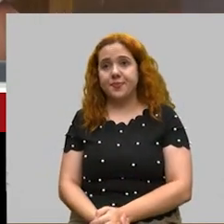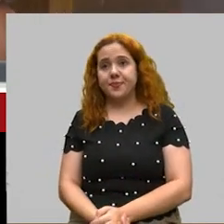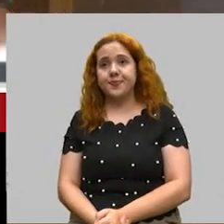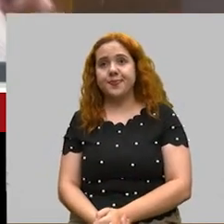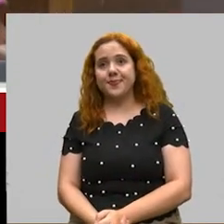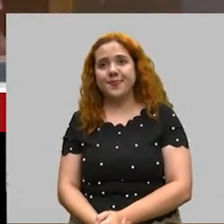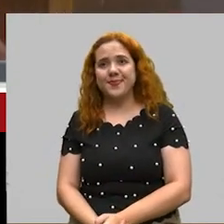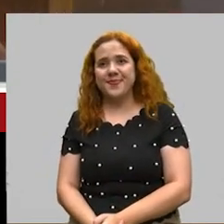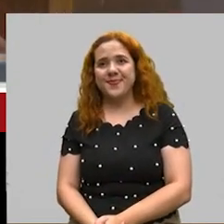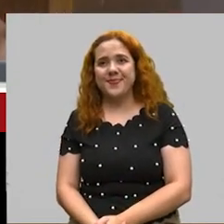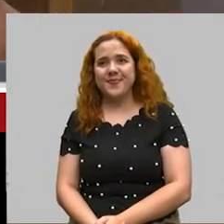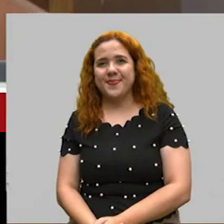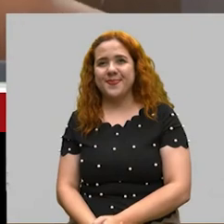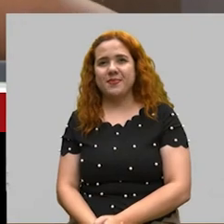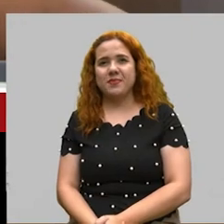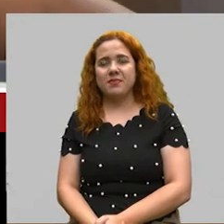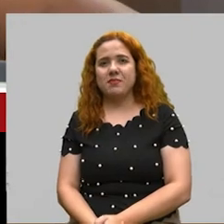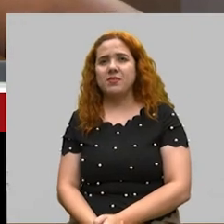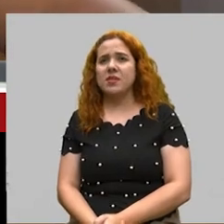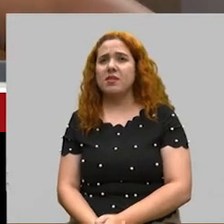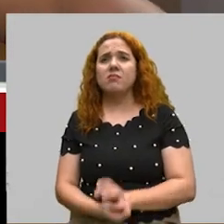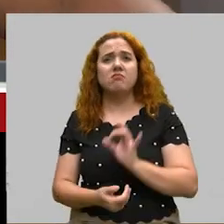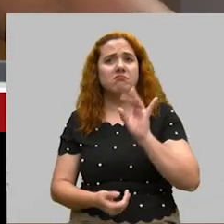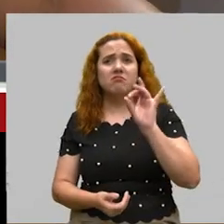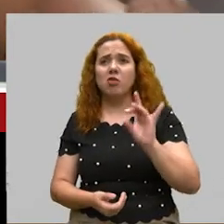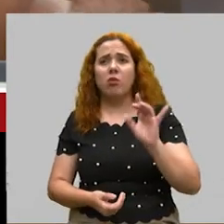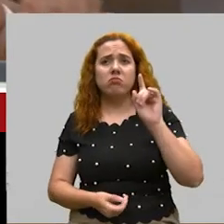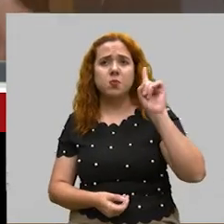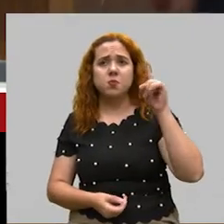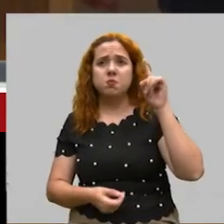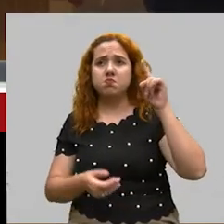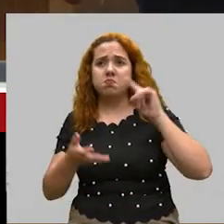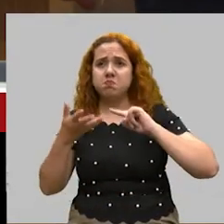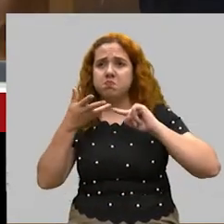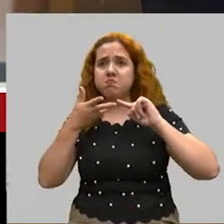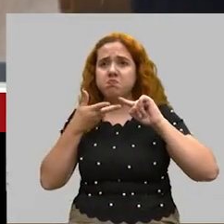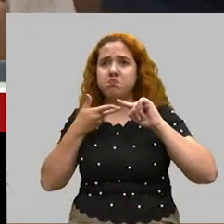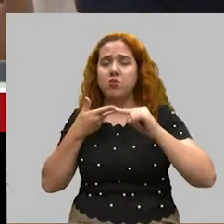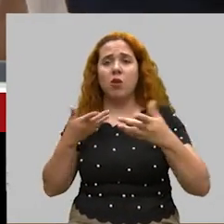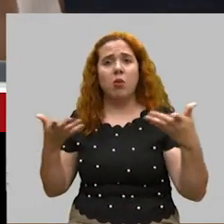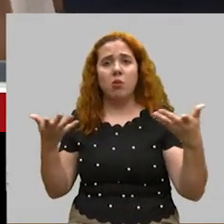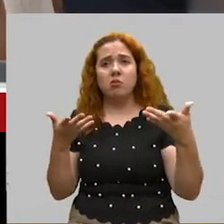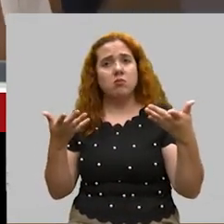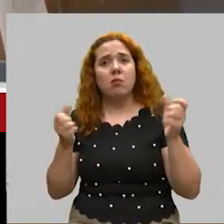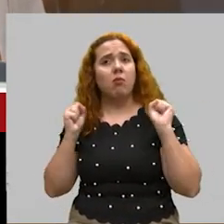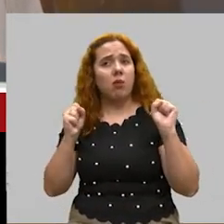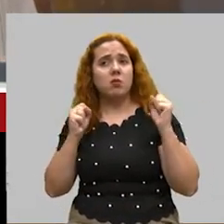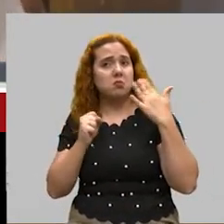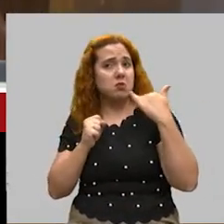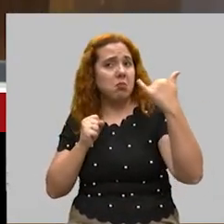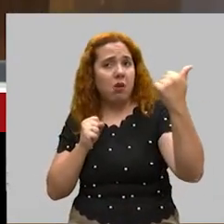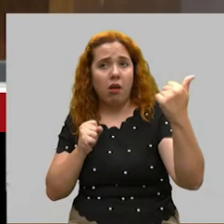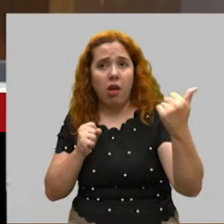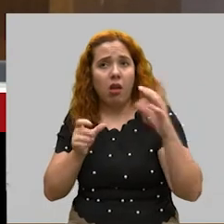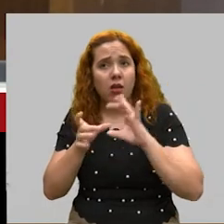eh eu acho que seriam isso esses pontos e a gente fica à disposição também eu acho que esse momento de